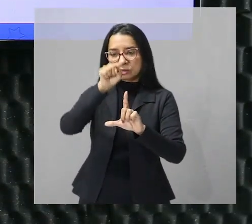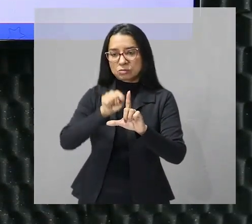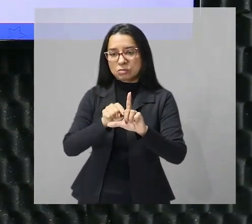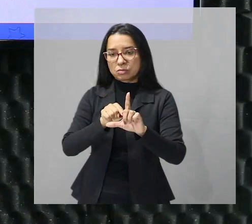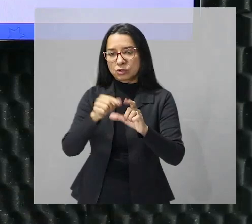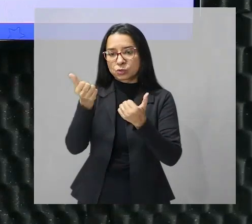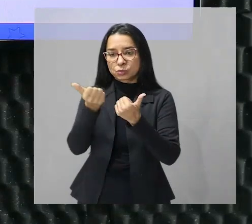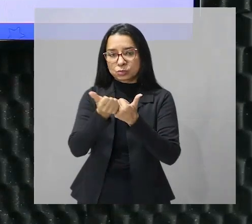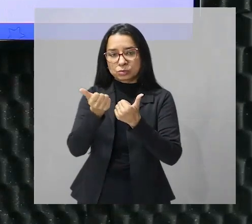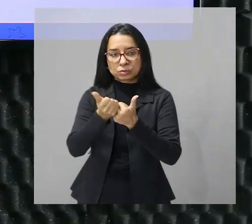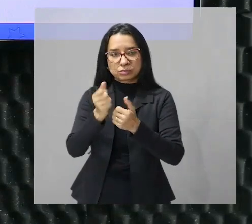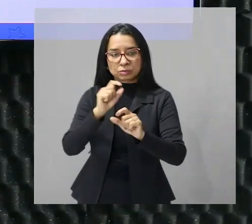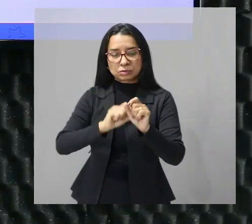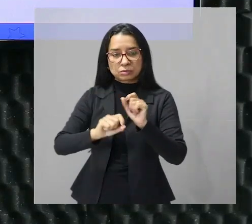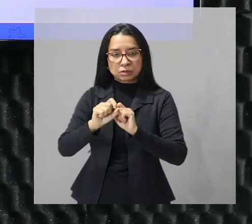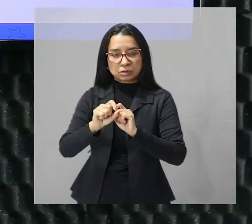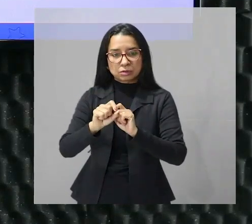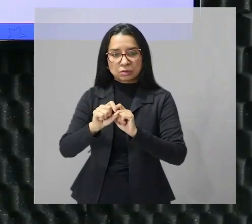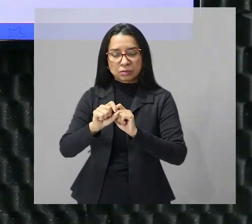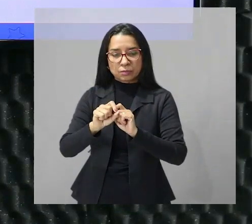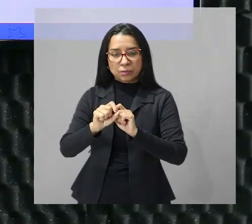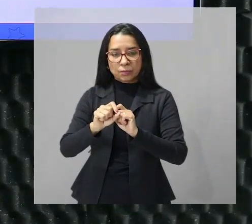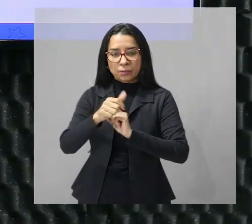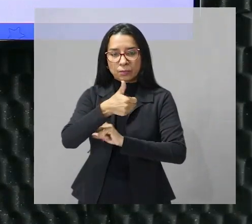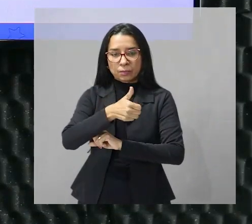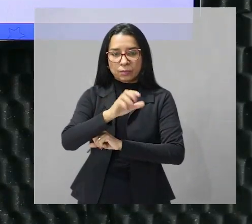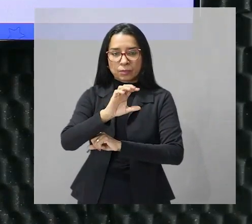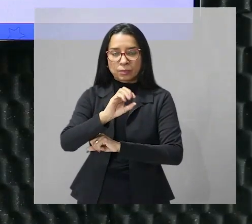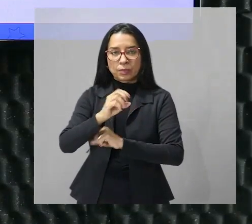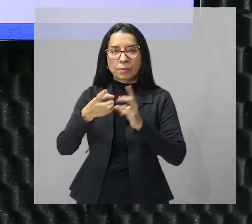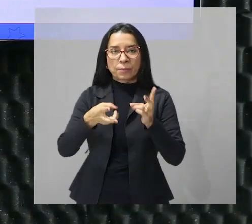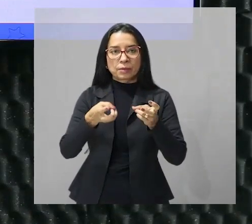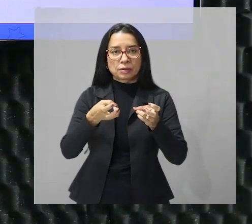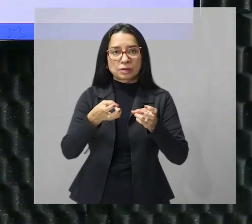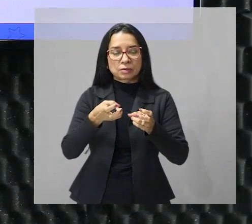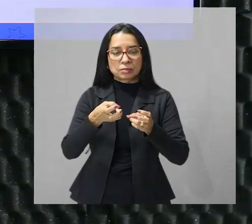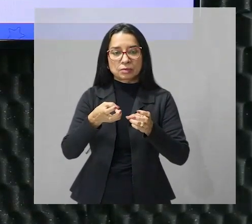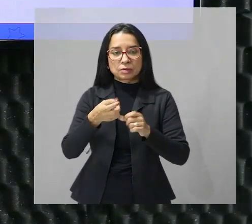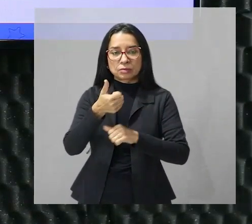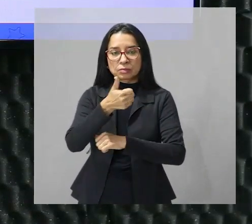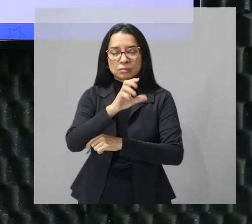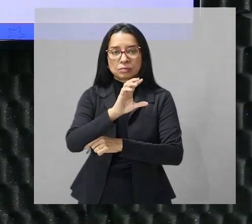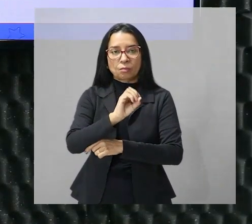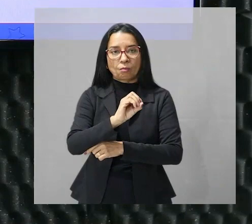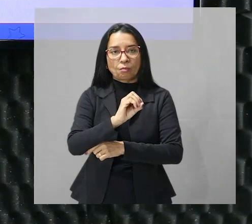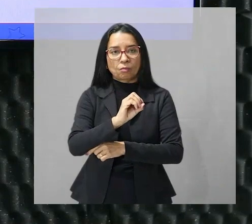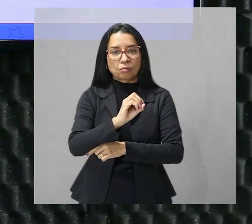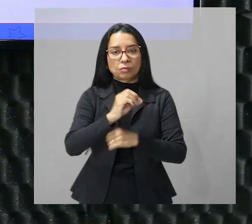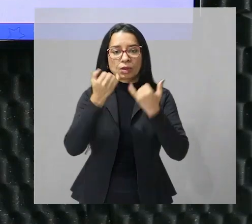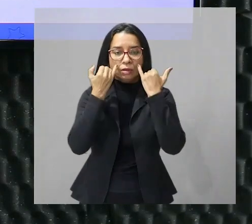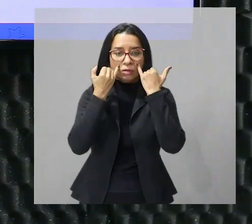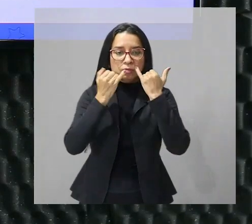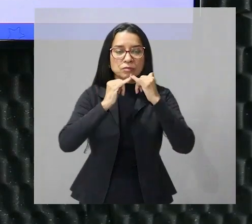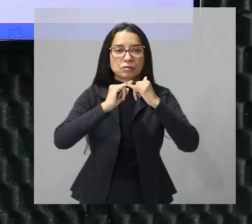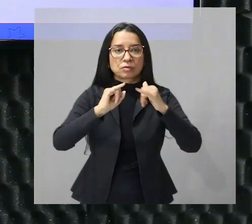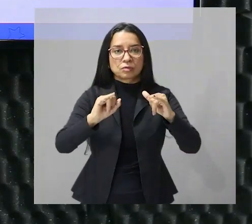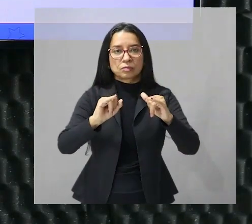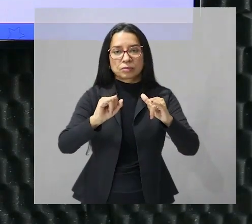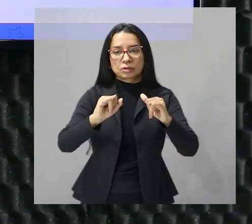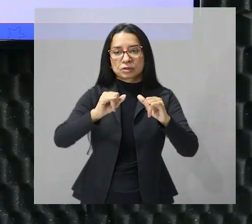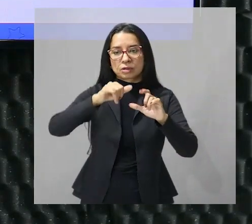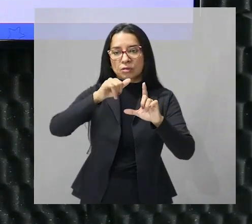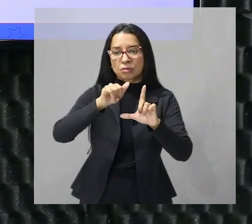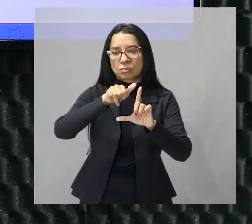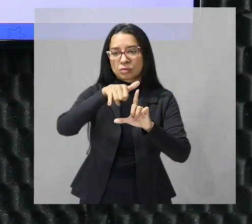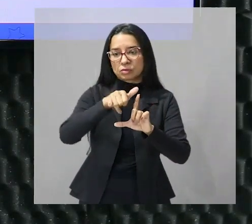substituir na forma geral da função. Perceba que o 10 é a informação correspondente ao eixo